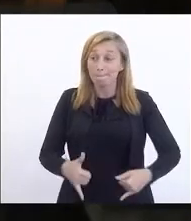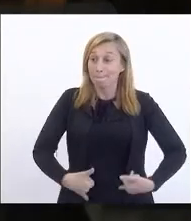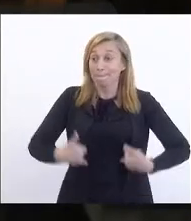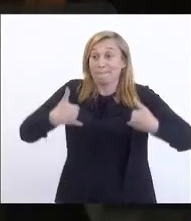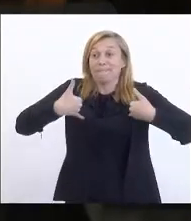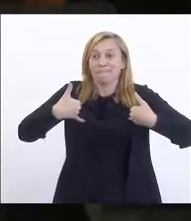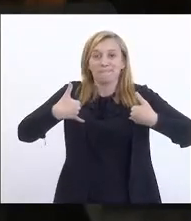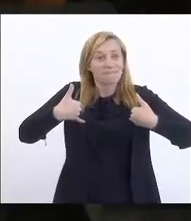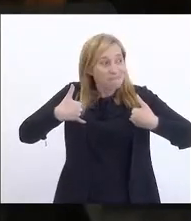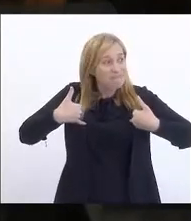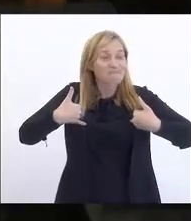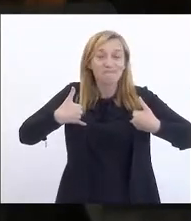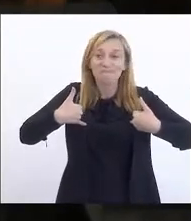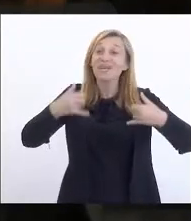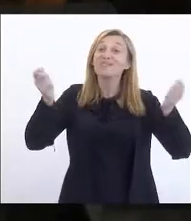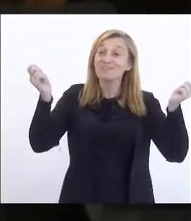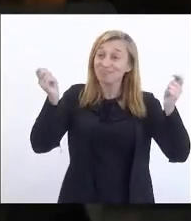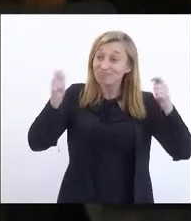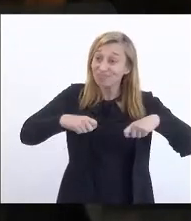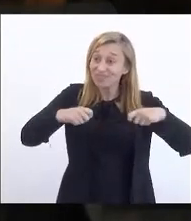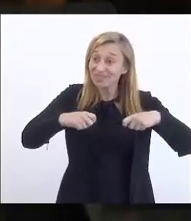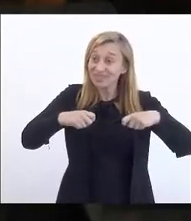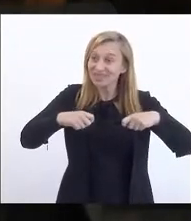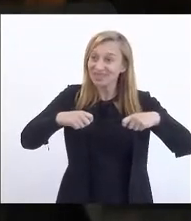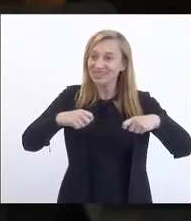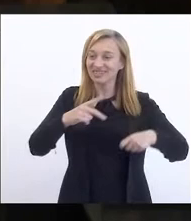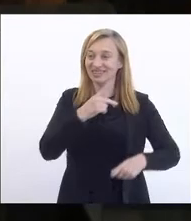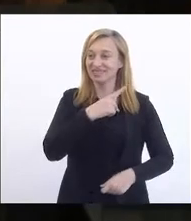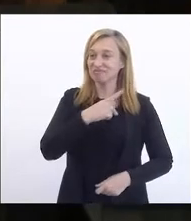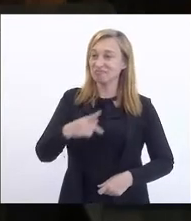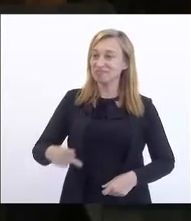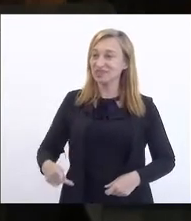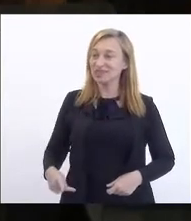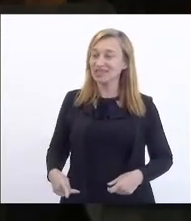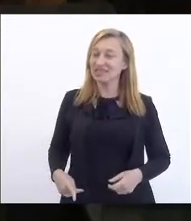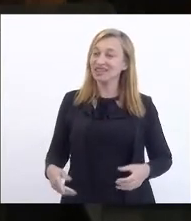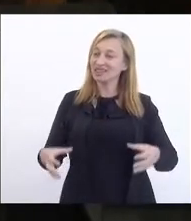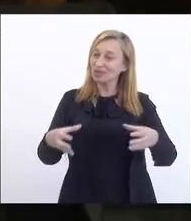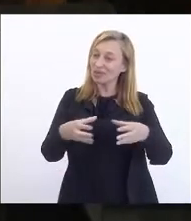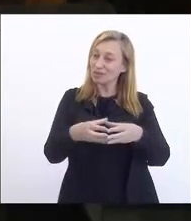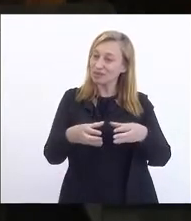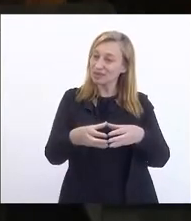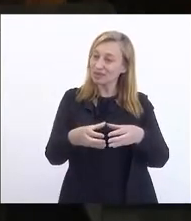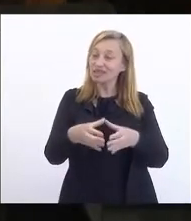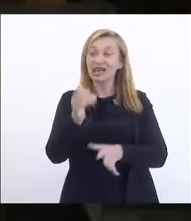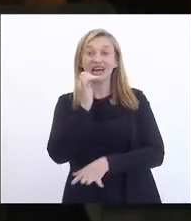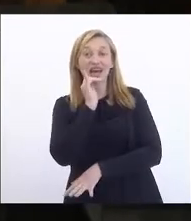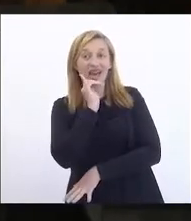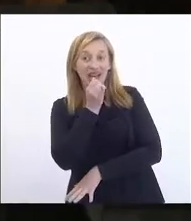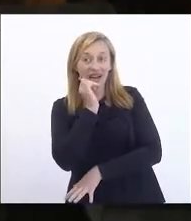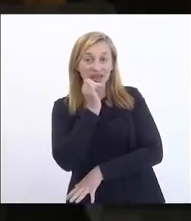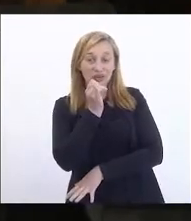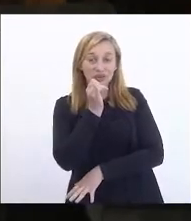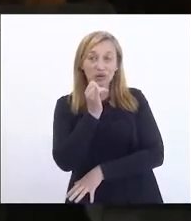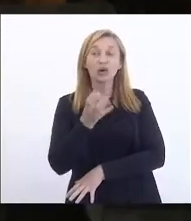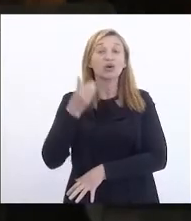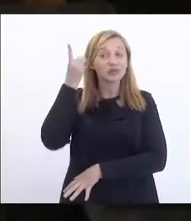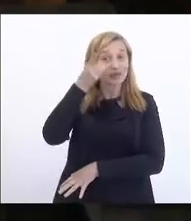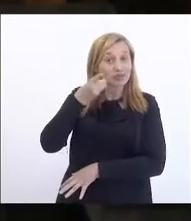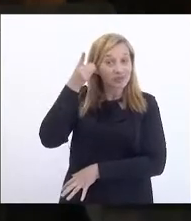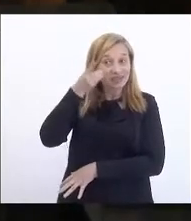com a possibilidade de presidi-la, tendo como relator o